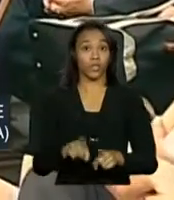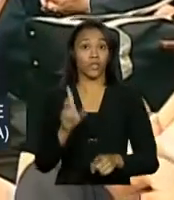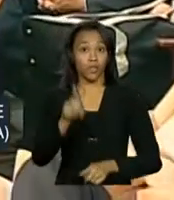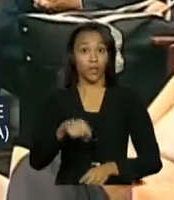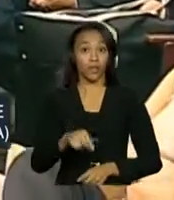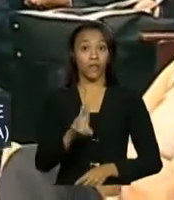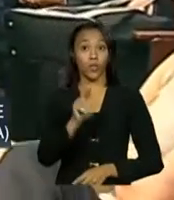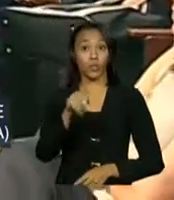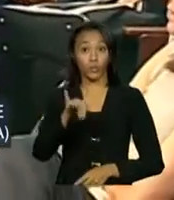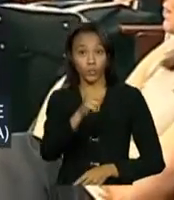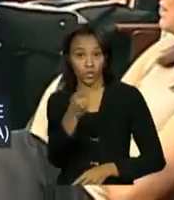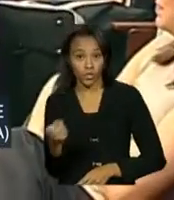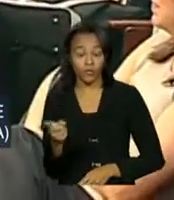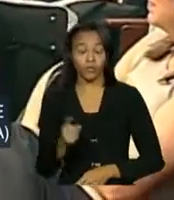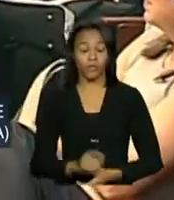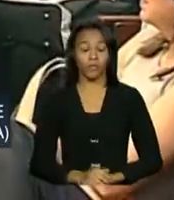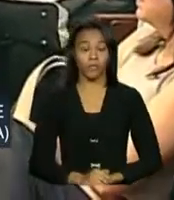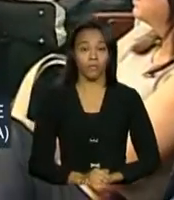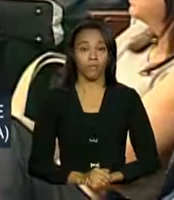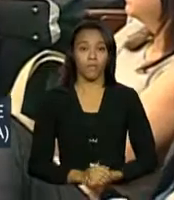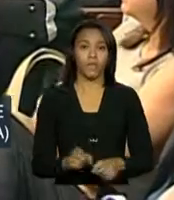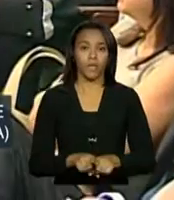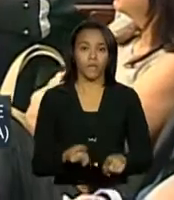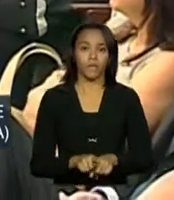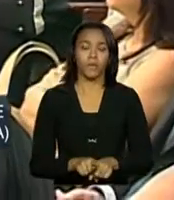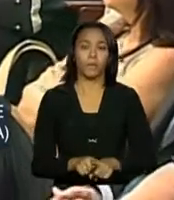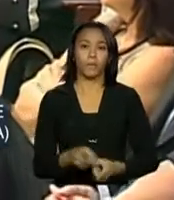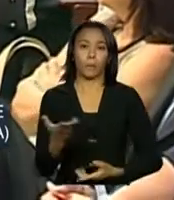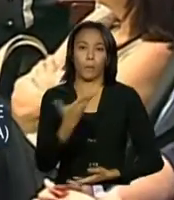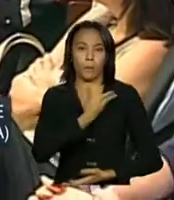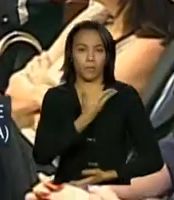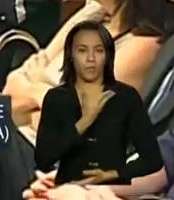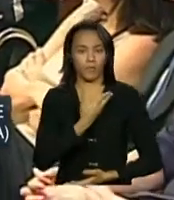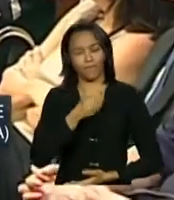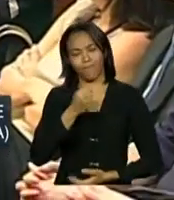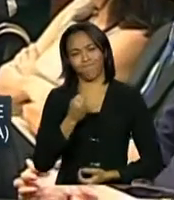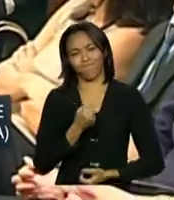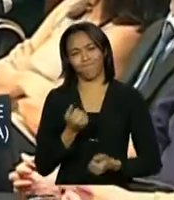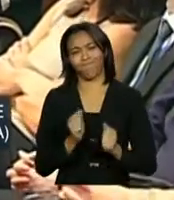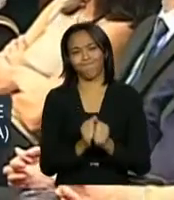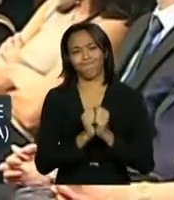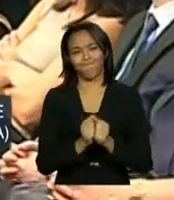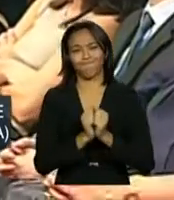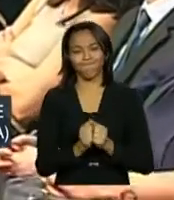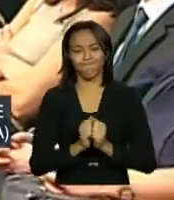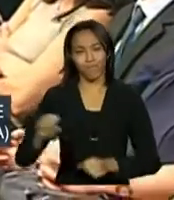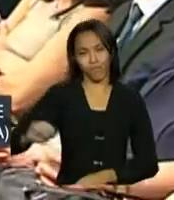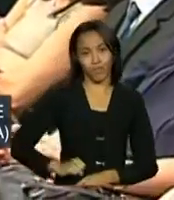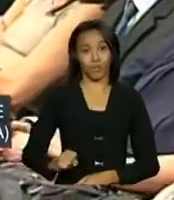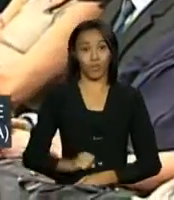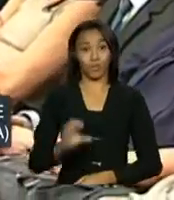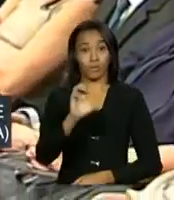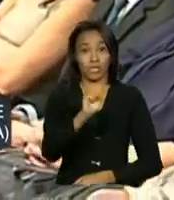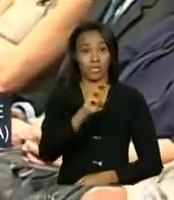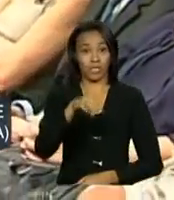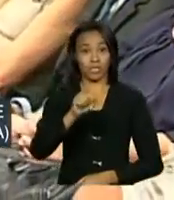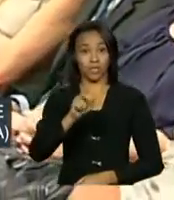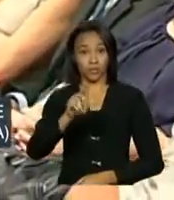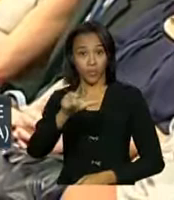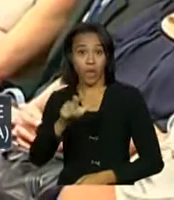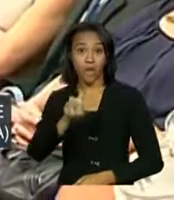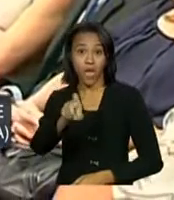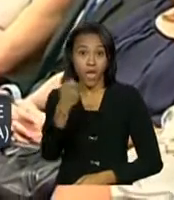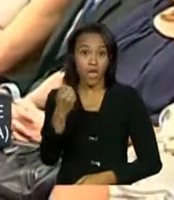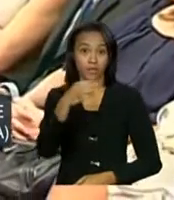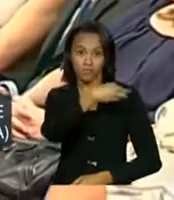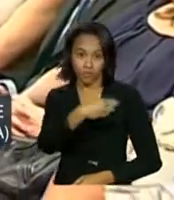da União, meu caro e prezado e velho amigo, embaixador Samuel Pinheiro Guimarães, ex-ministro